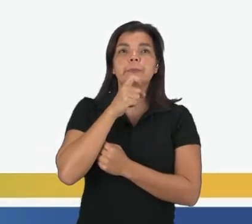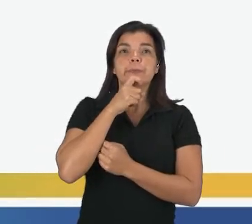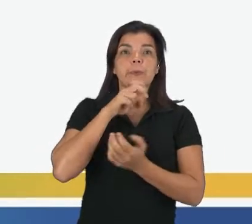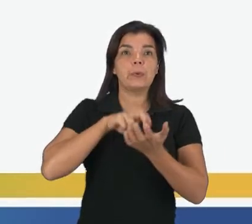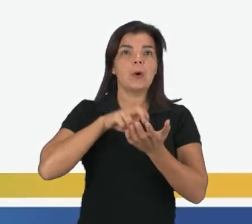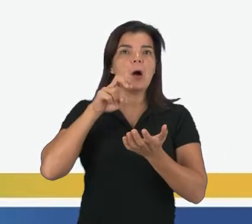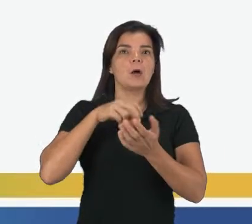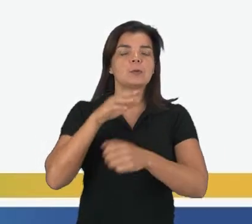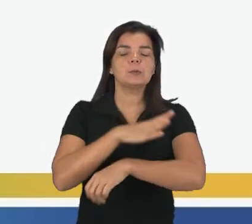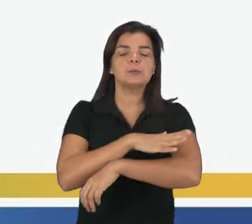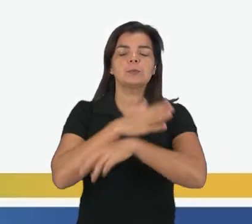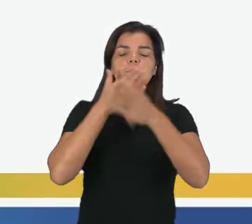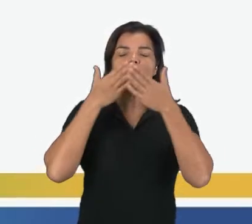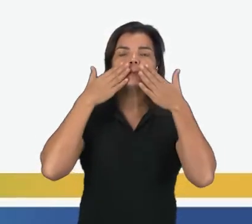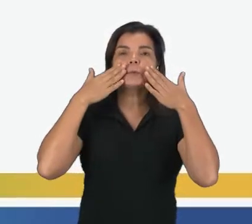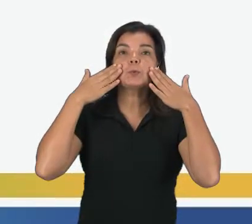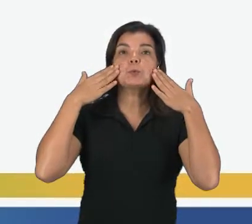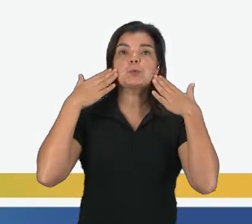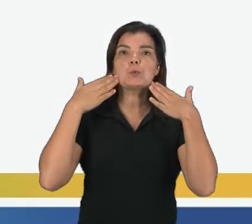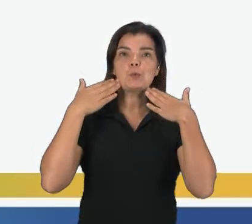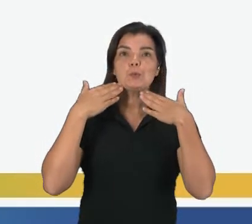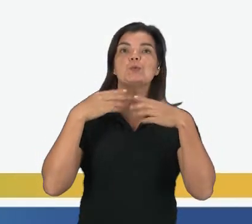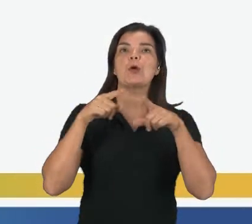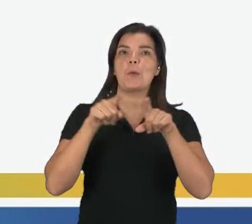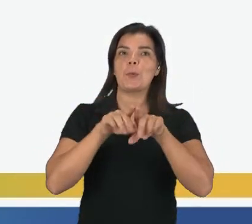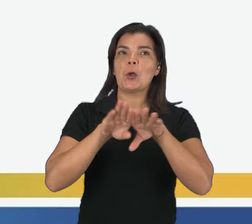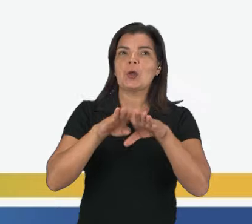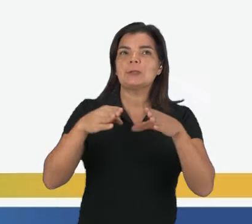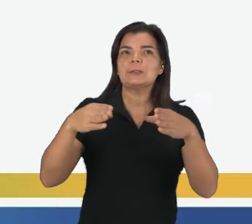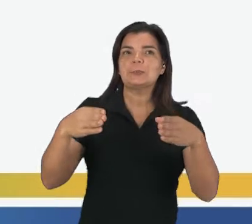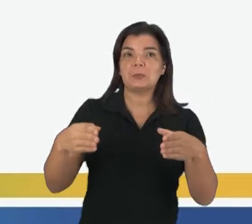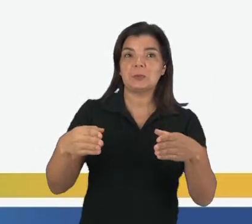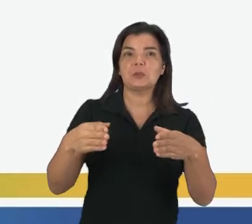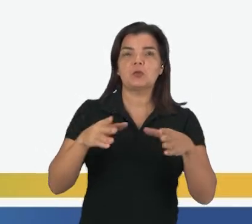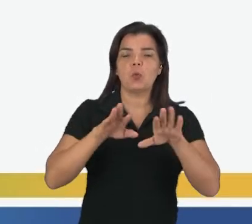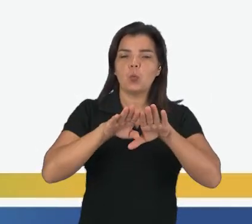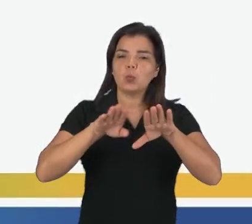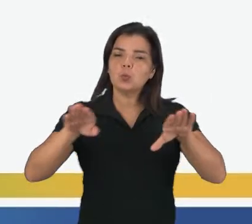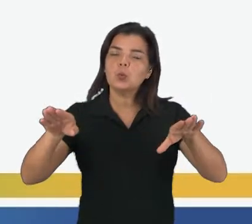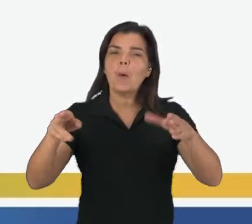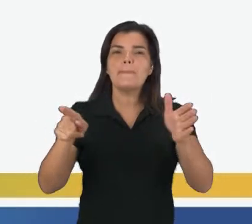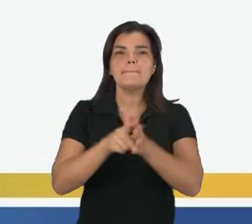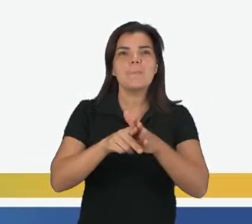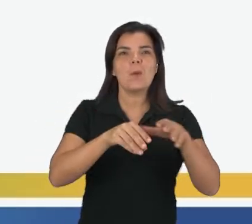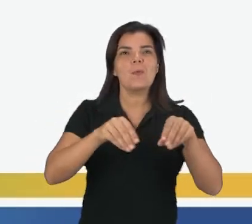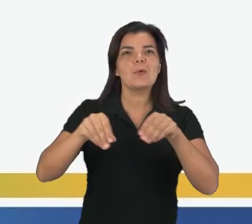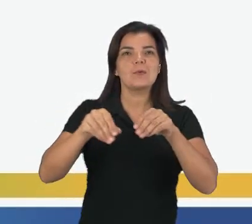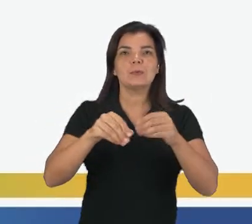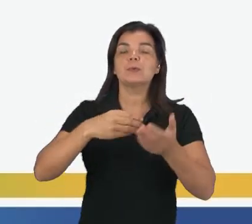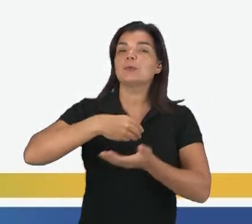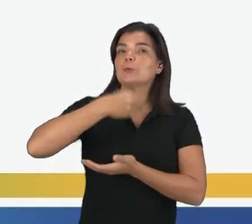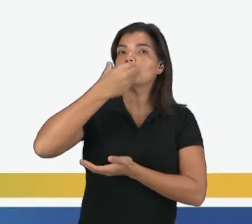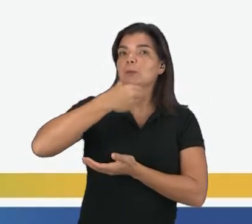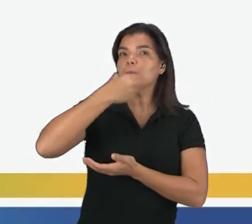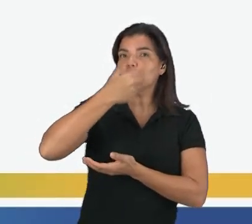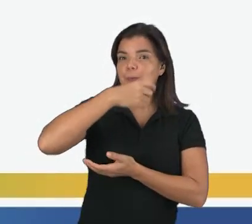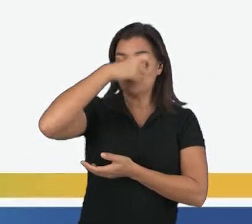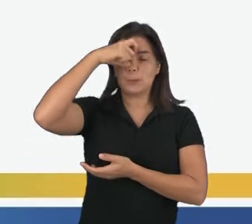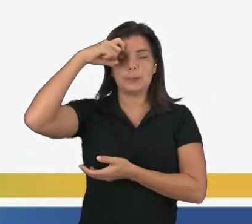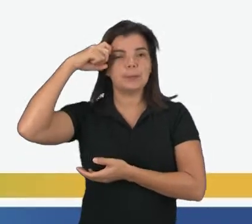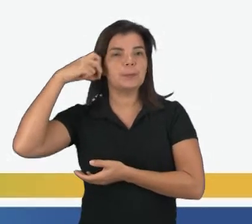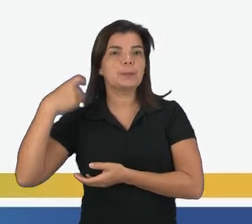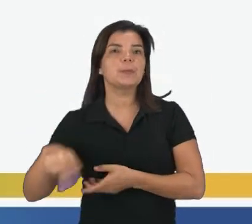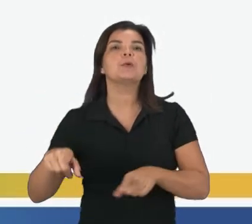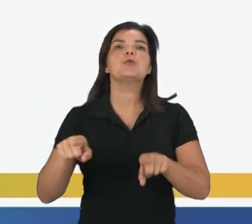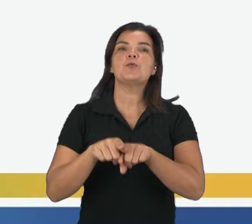da manhã acariciava nossos rostos. A mesa estava repleta dos produtos da terra, frutos do suor de um